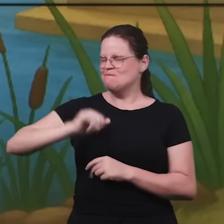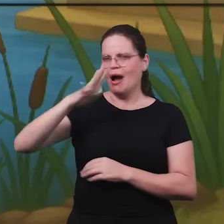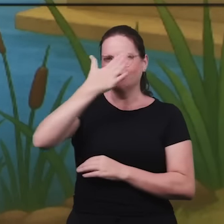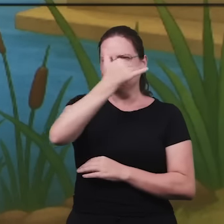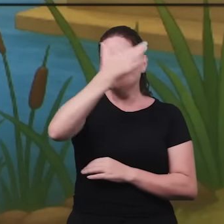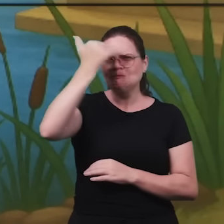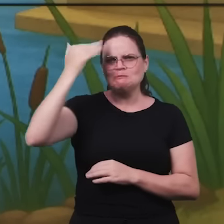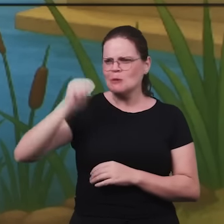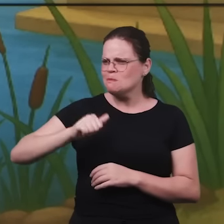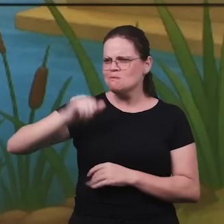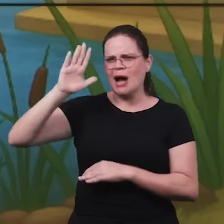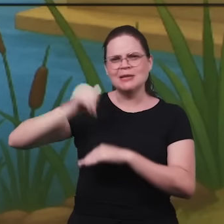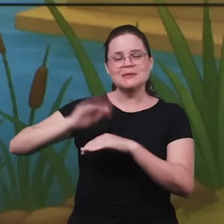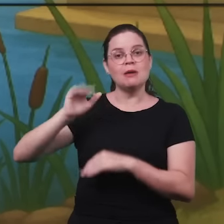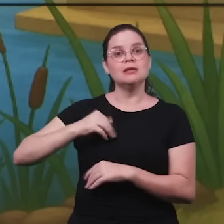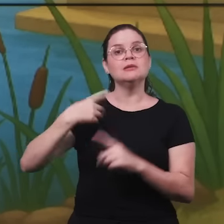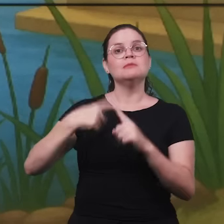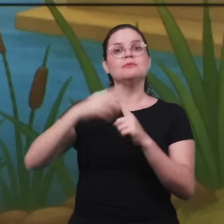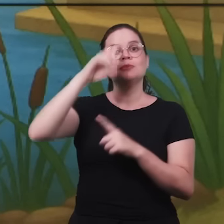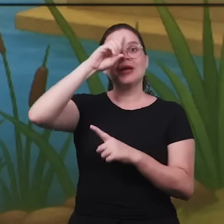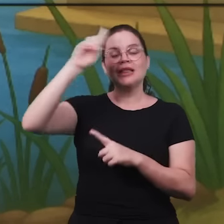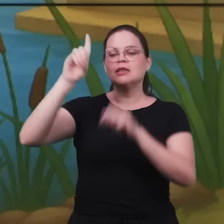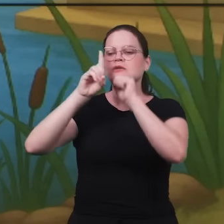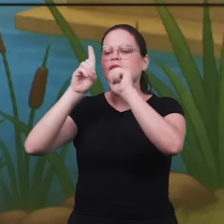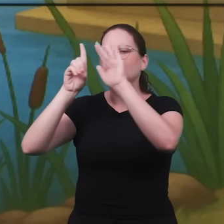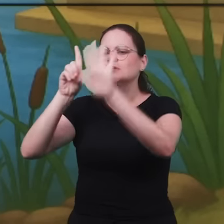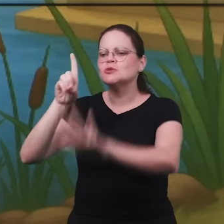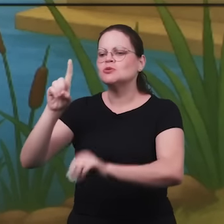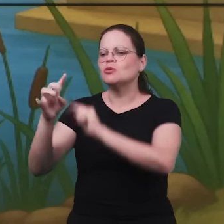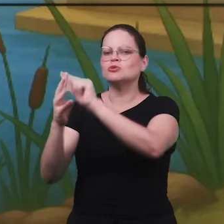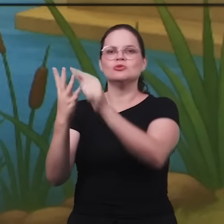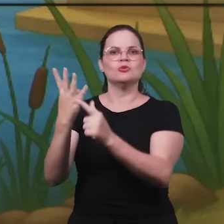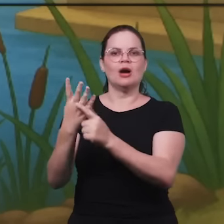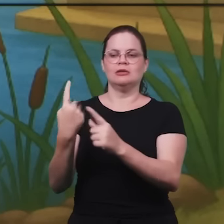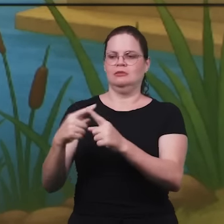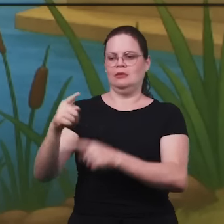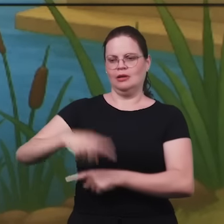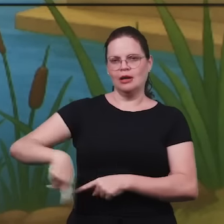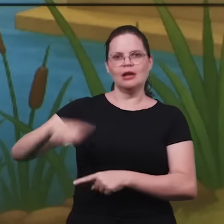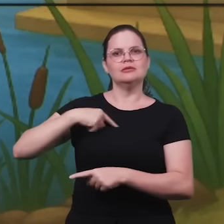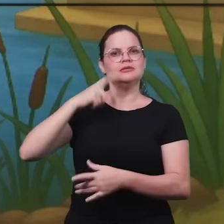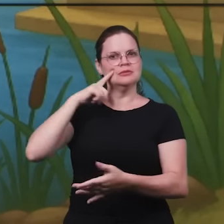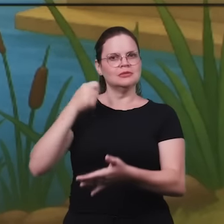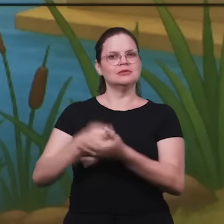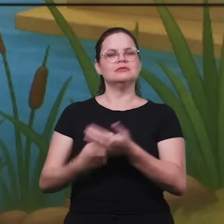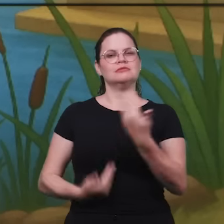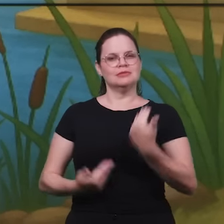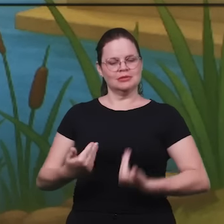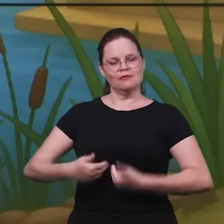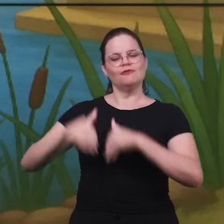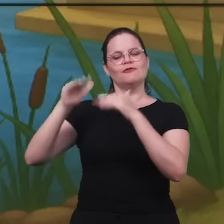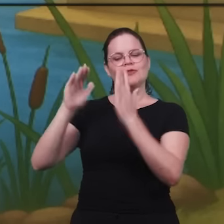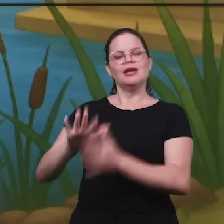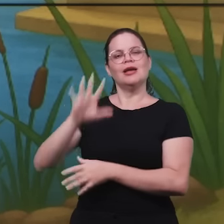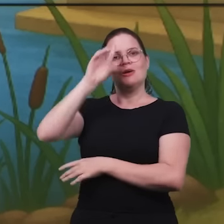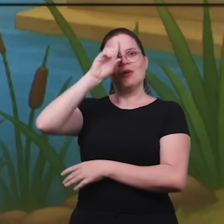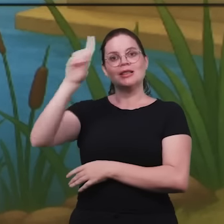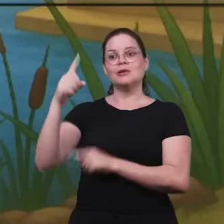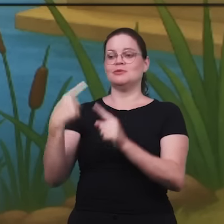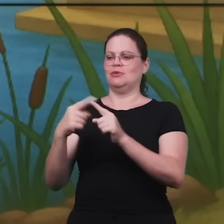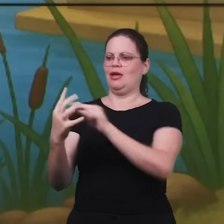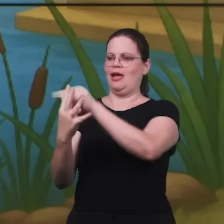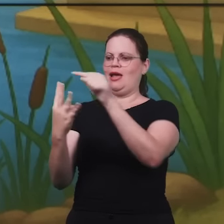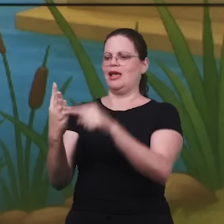honrou a vida deles porque eles escolheram ser fiéis. Sobre Daniel e seus amigos estava o Espírito do